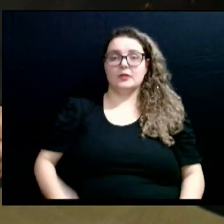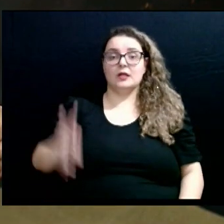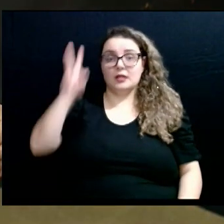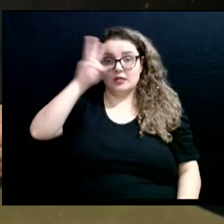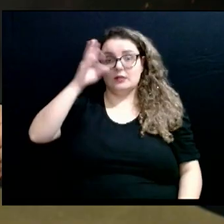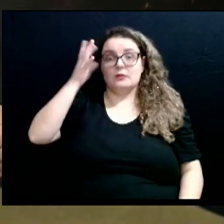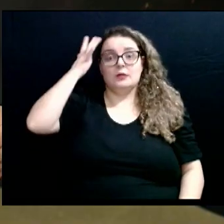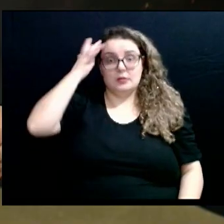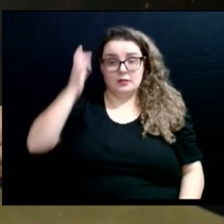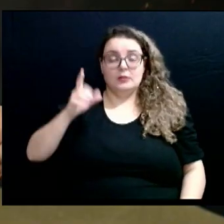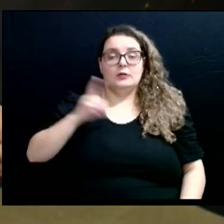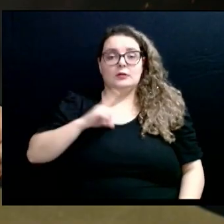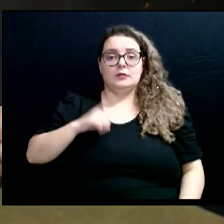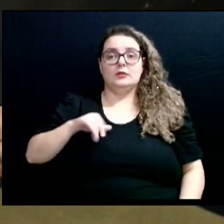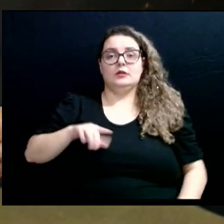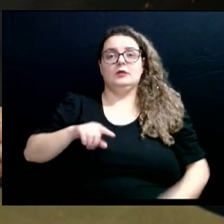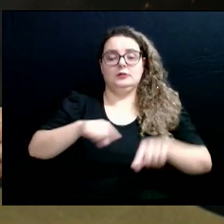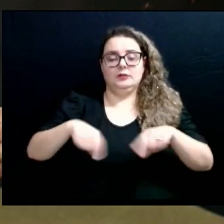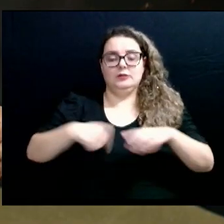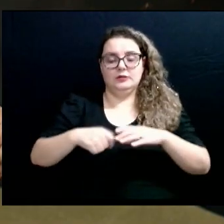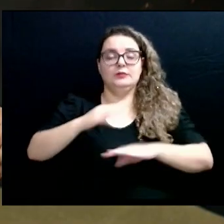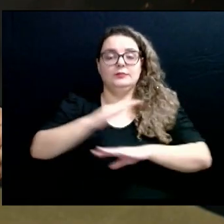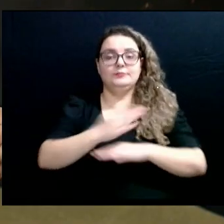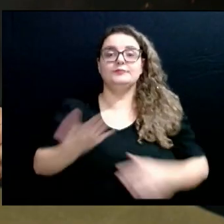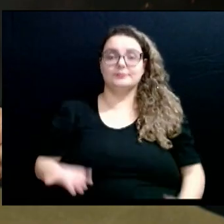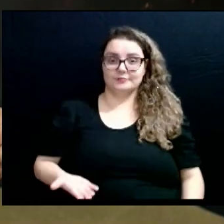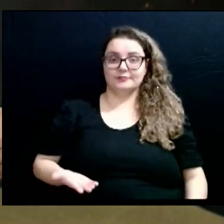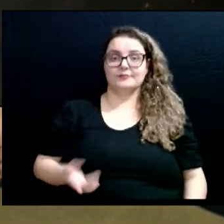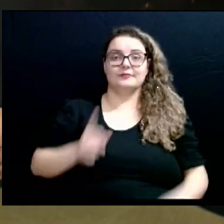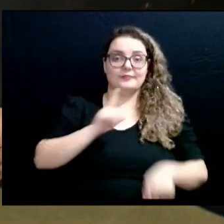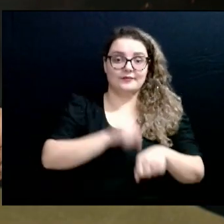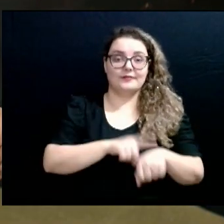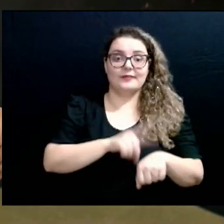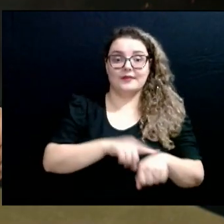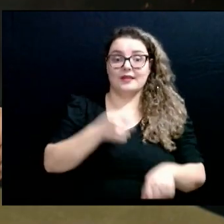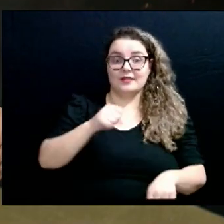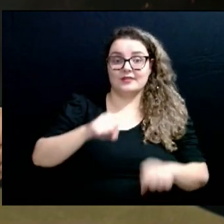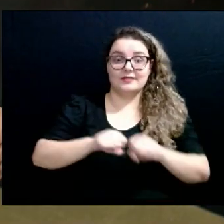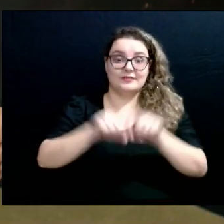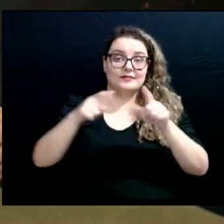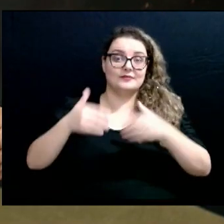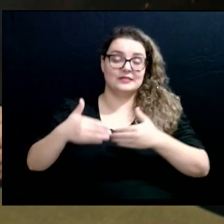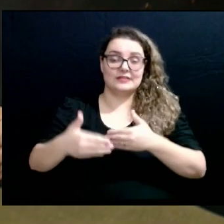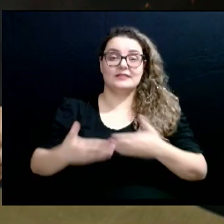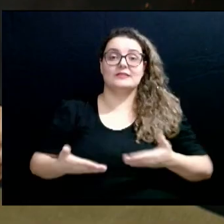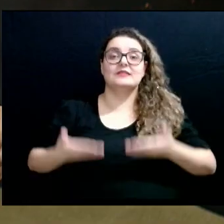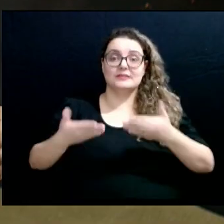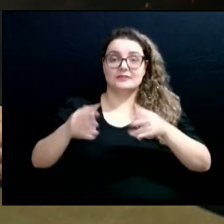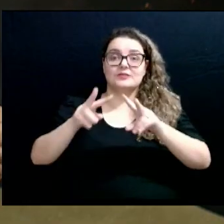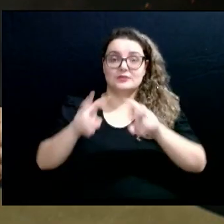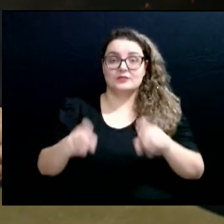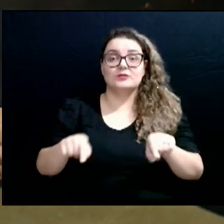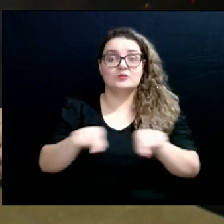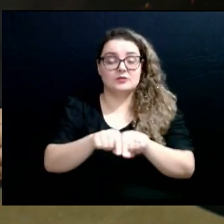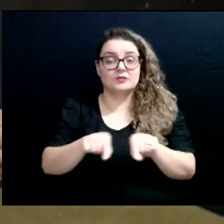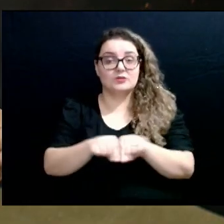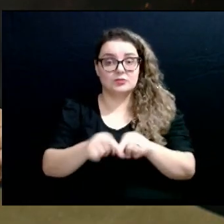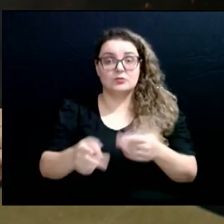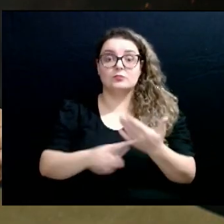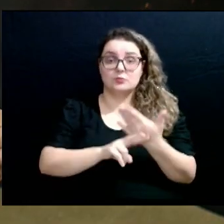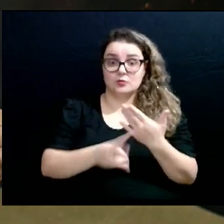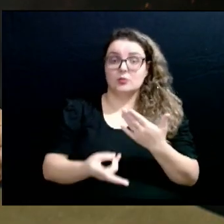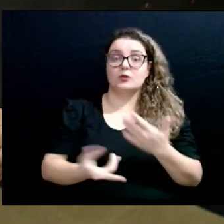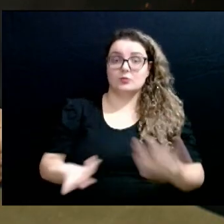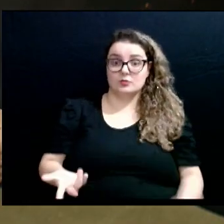temos mais uma edição do nosso Estúdio Câmara, a partir das 8 da manhã, e a gente traz um tema que também afeta, né, a nossa